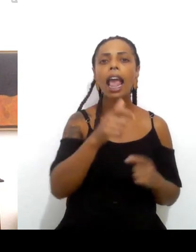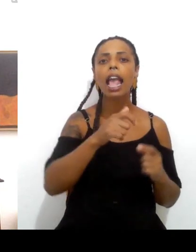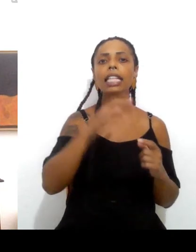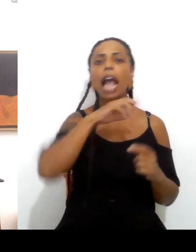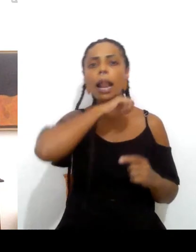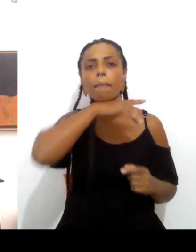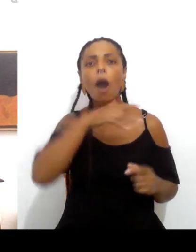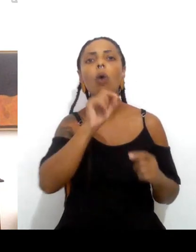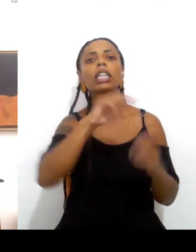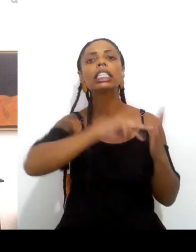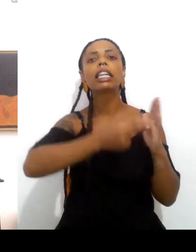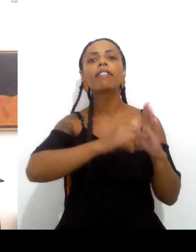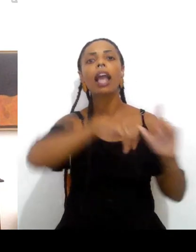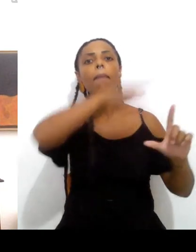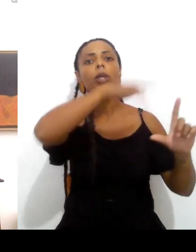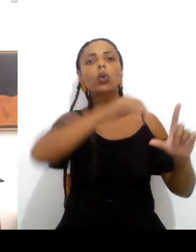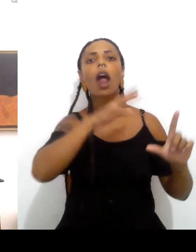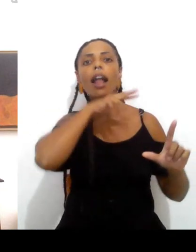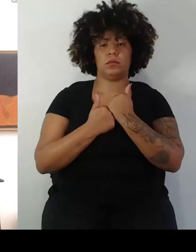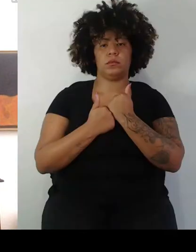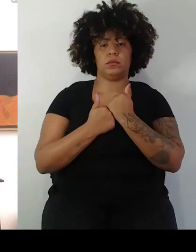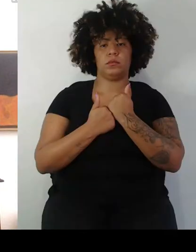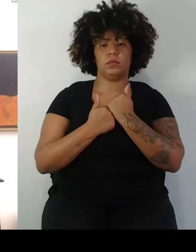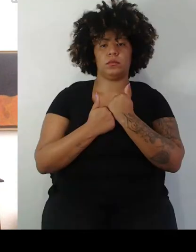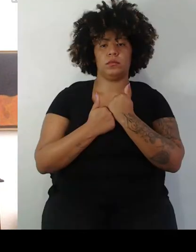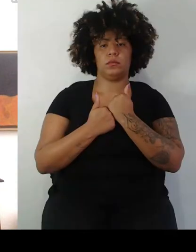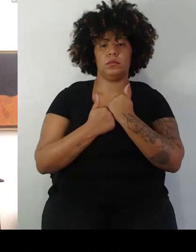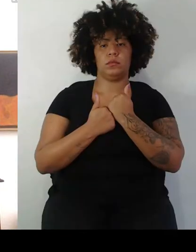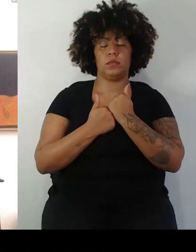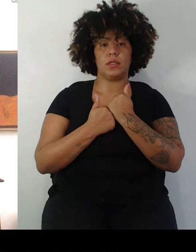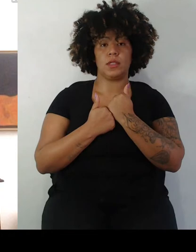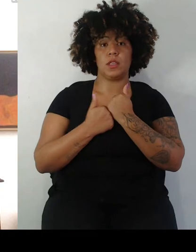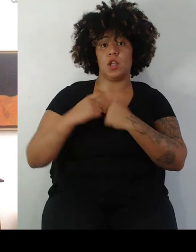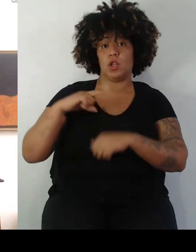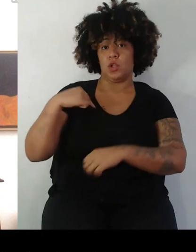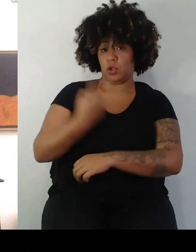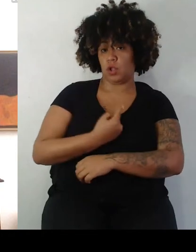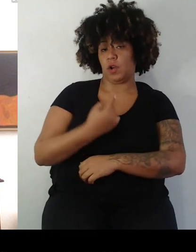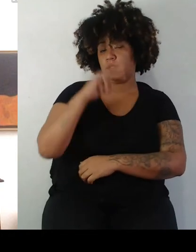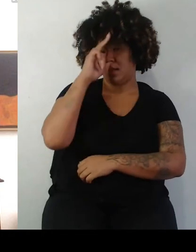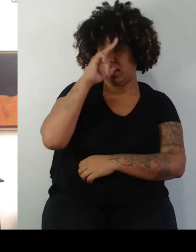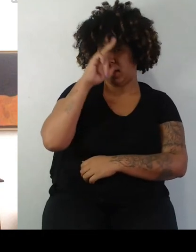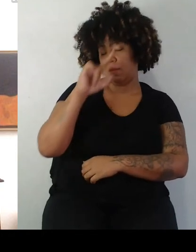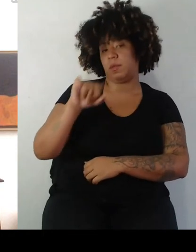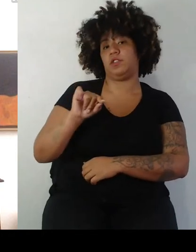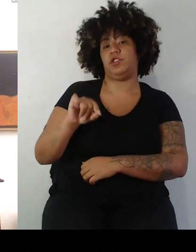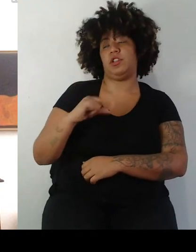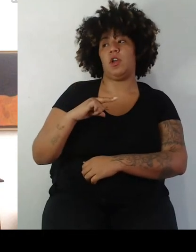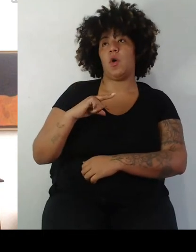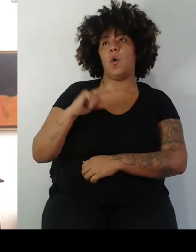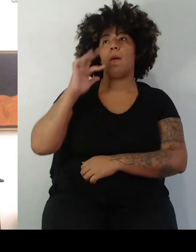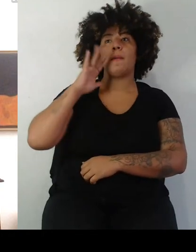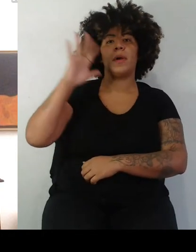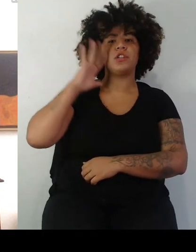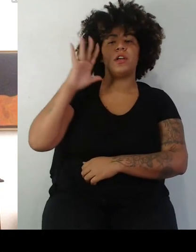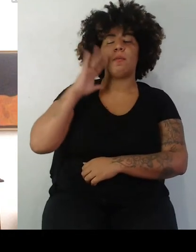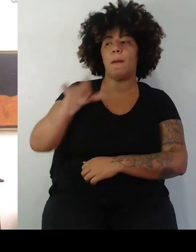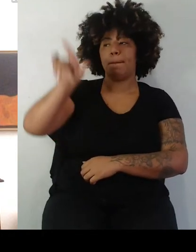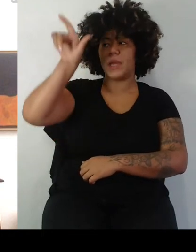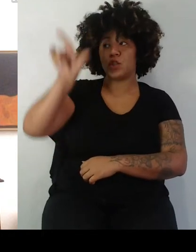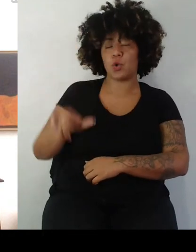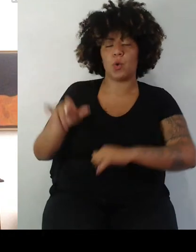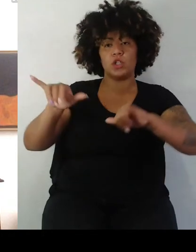em bacon a gente pensa em basicamente uma pessoa que sofria demais dentro de um ambiente fechado